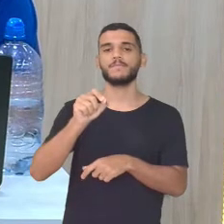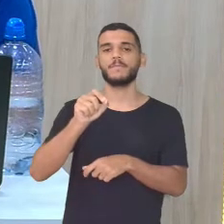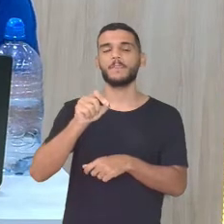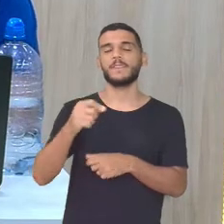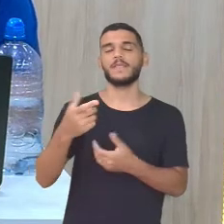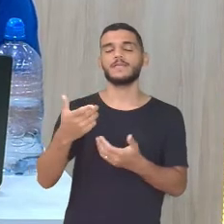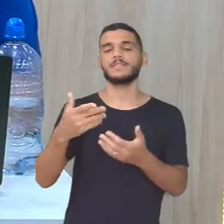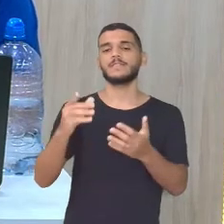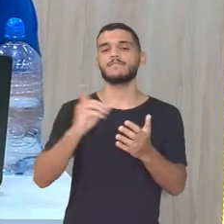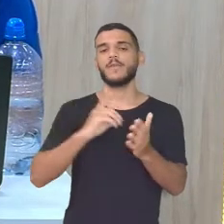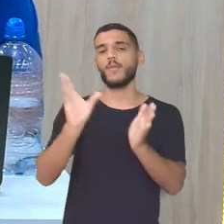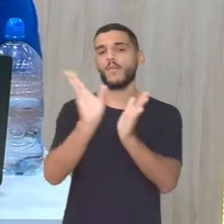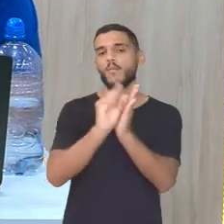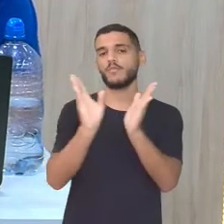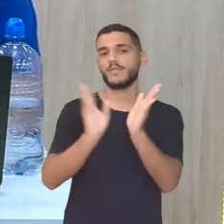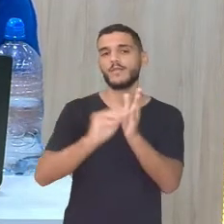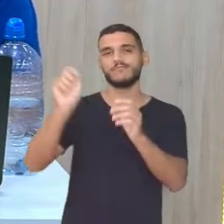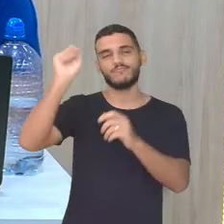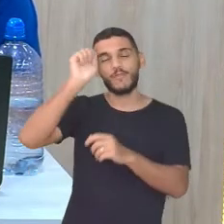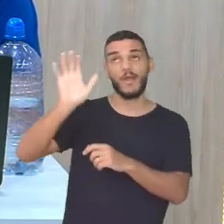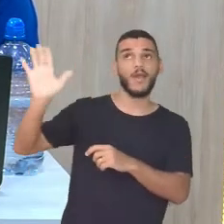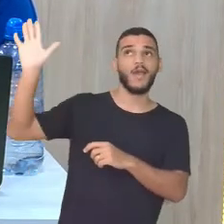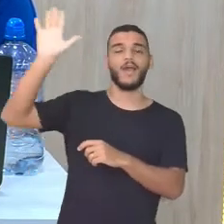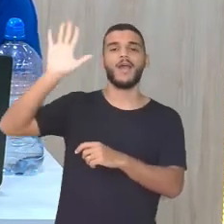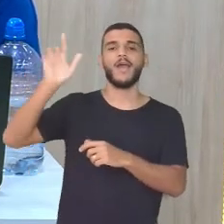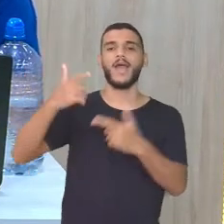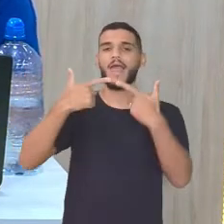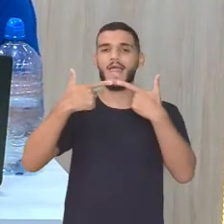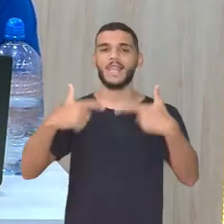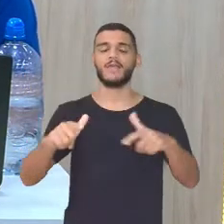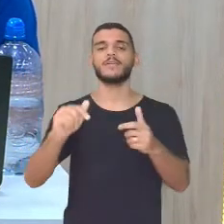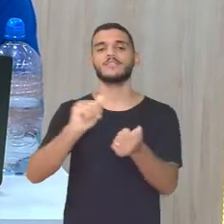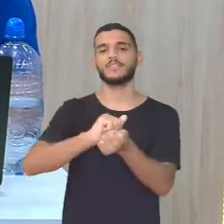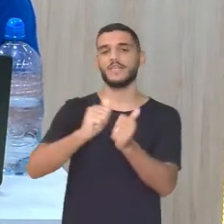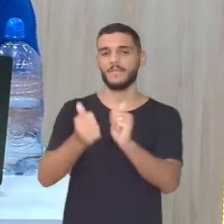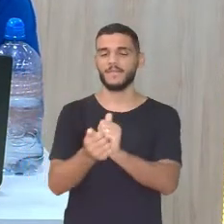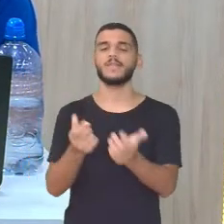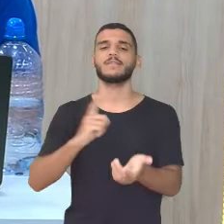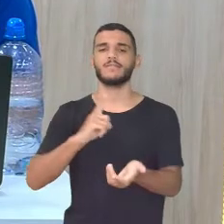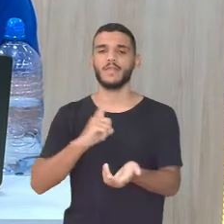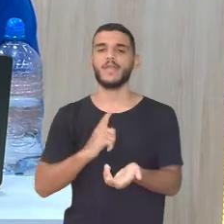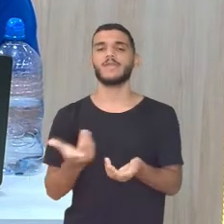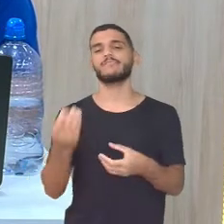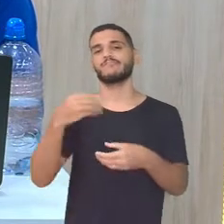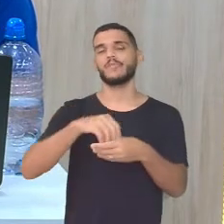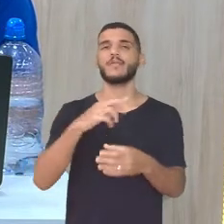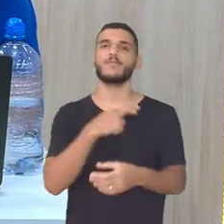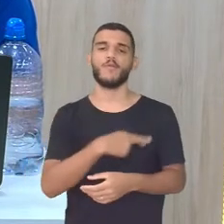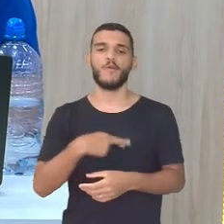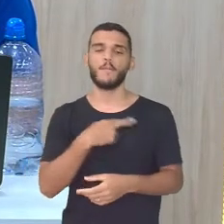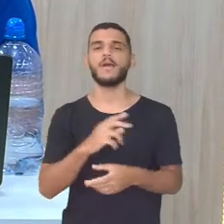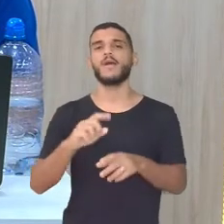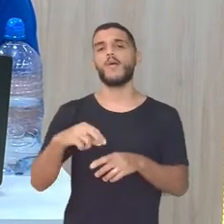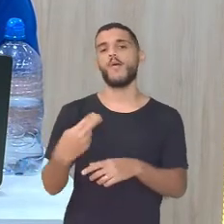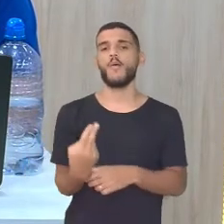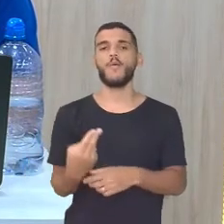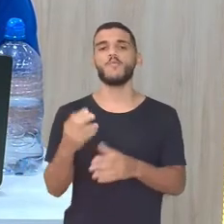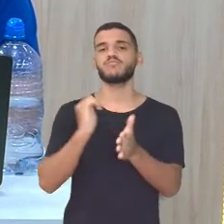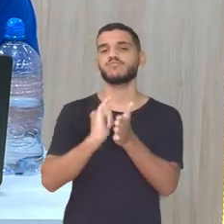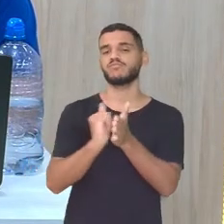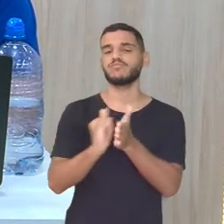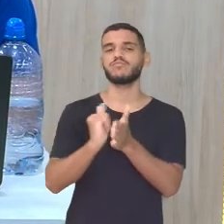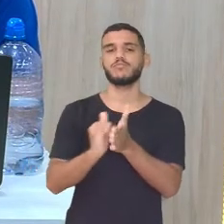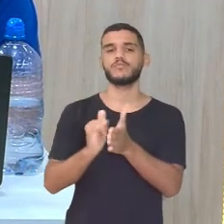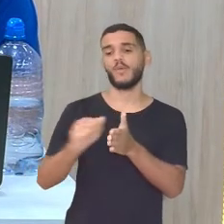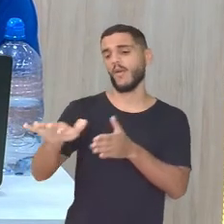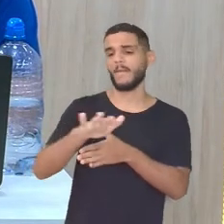uma linguagem que ela é completamente adaptativa, porque pode ser que ela funcione dentro de um romance, dentro de um conto, e em nenhum outro